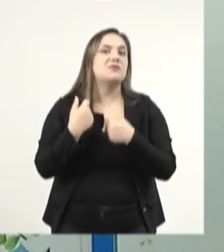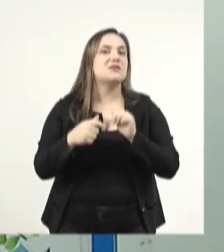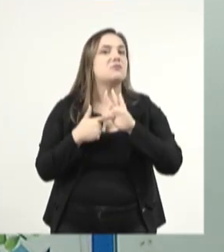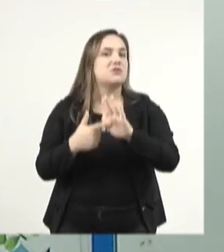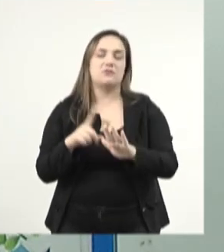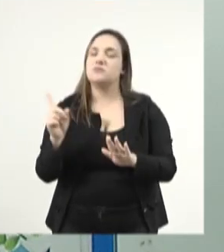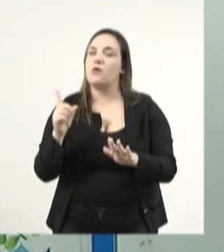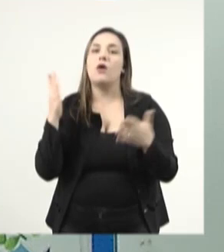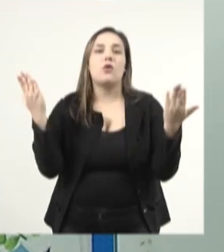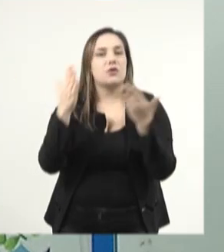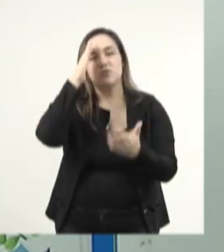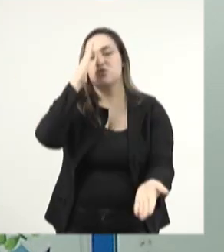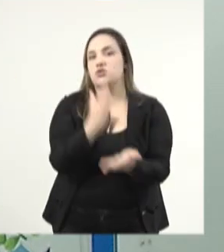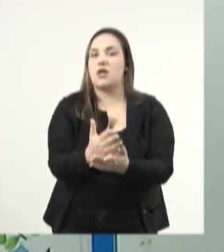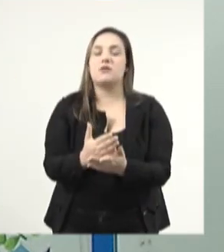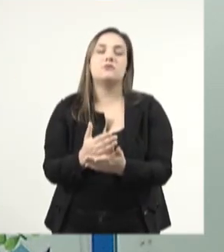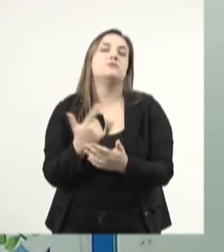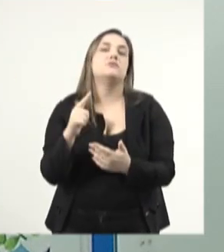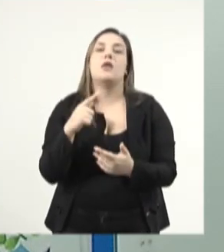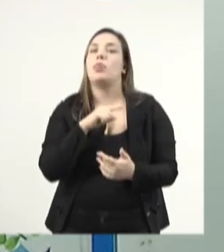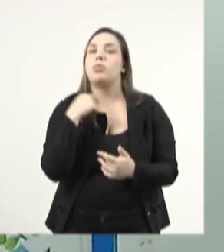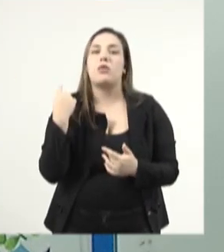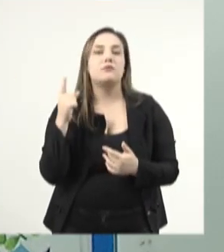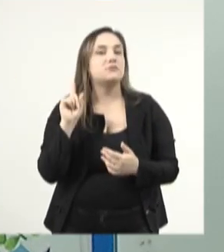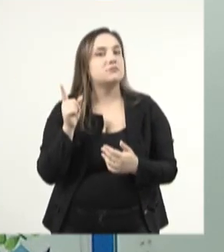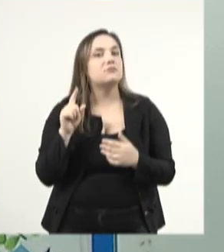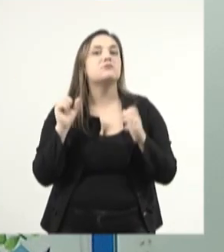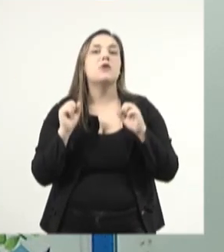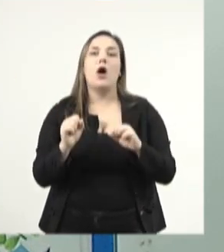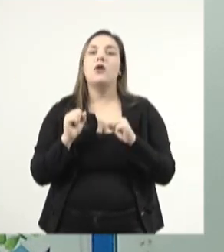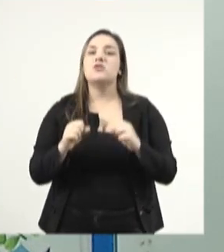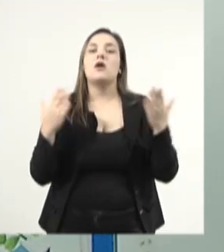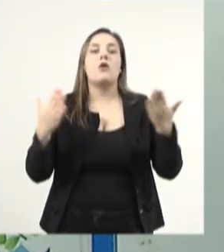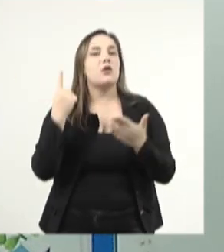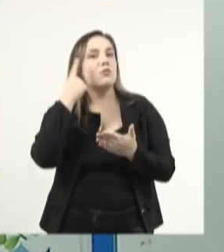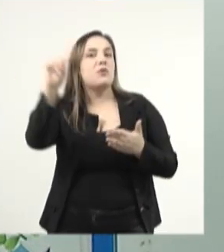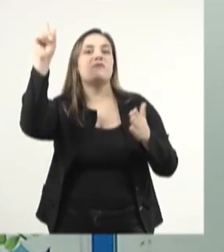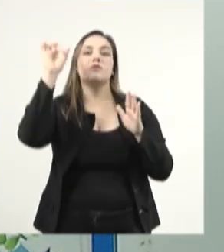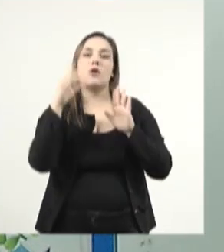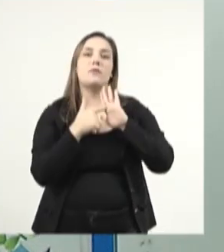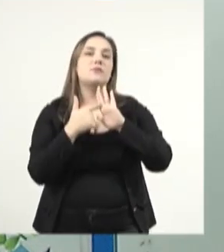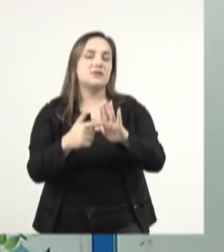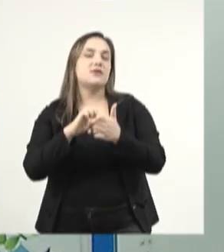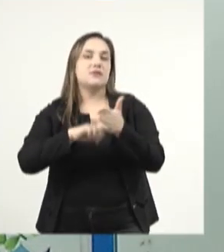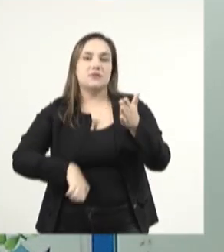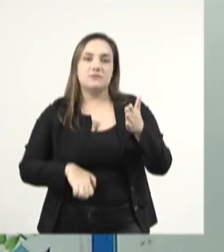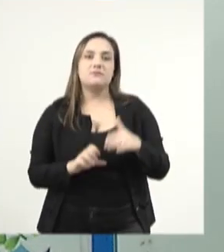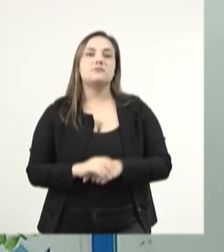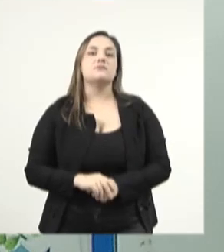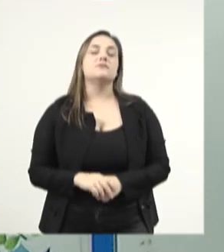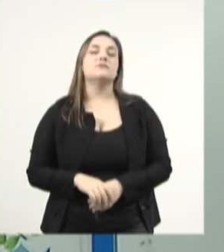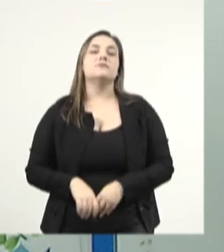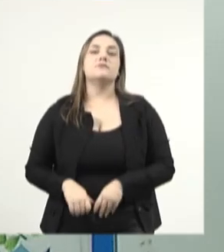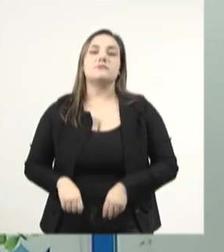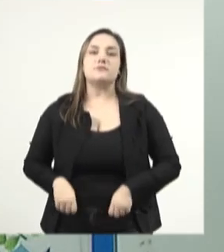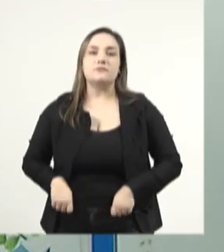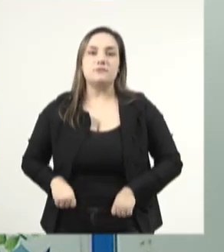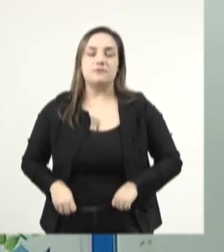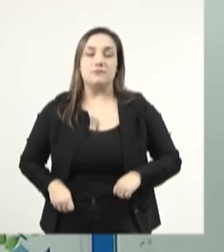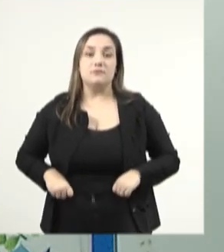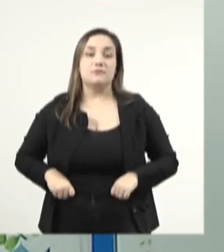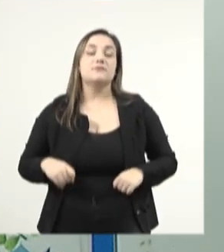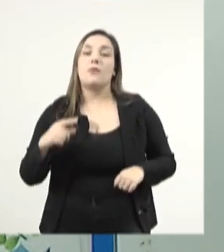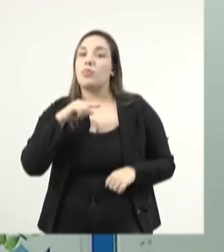então, matéria aprovada, tirando essa validade, tornando esse laudo ele com um prazo indeterminado, né,